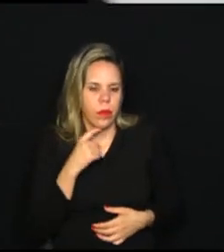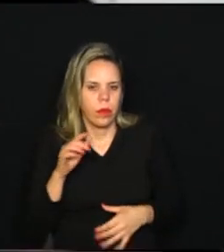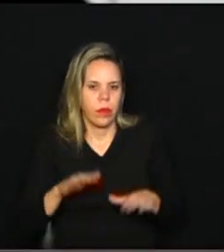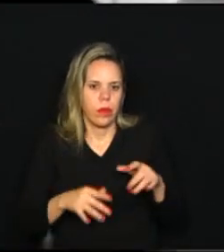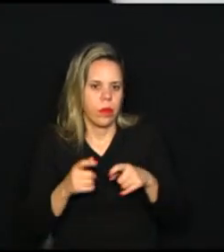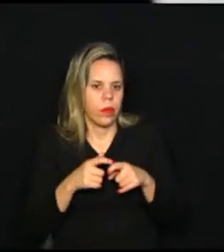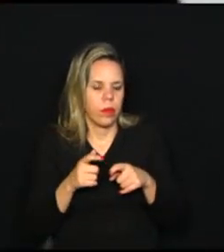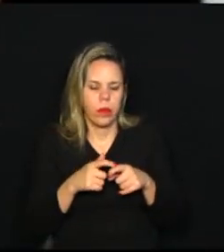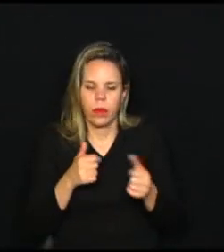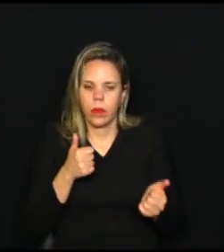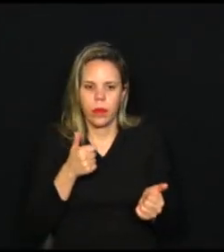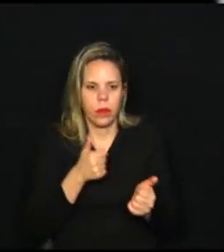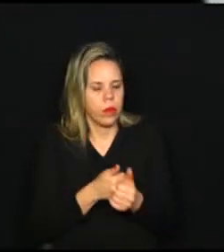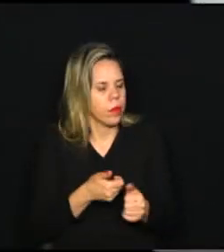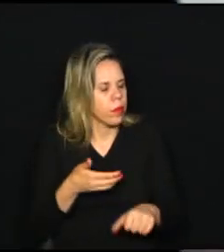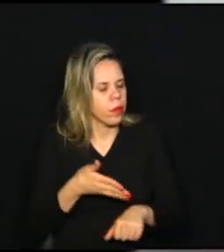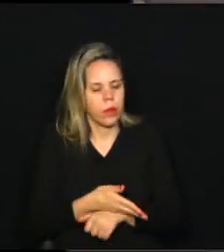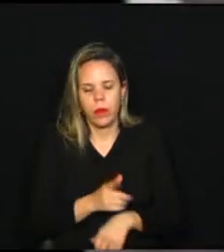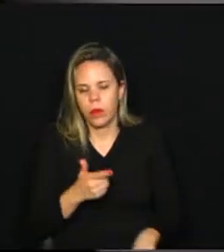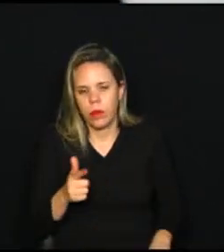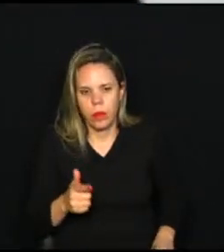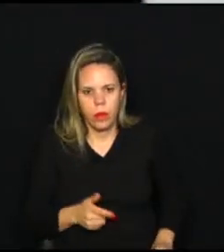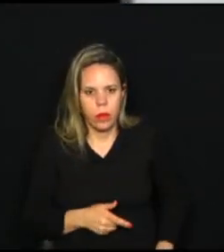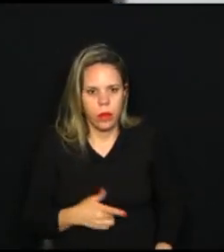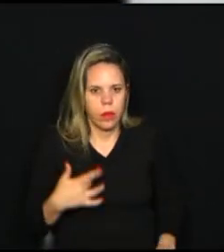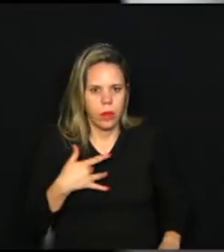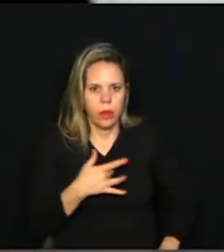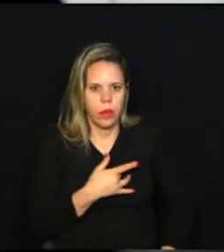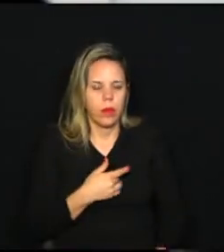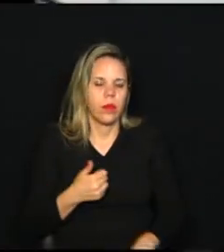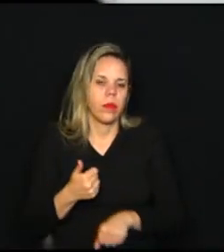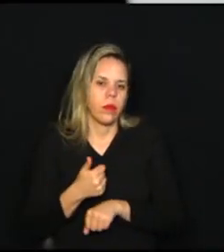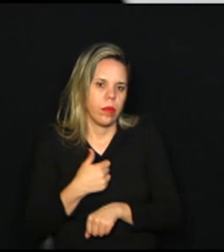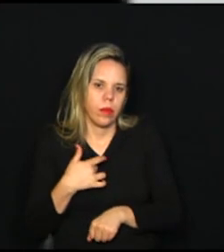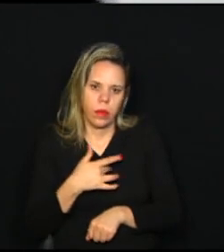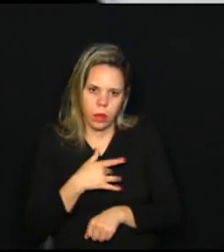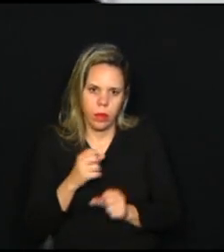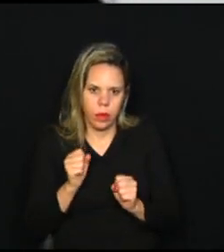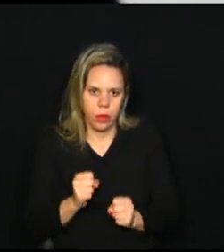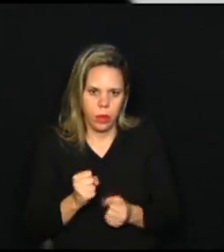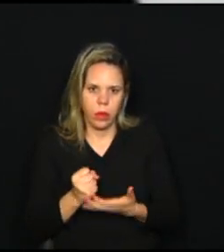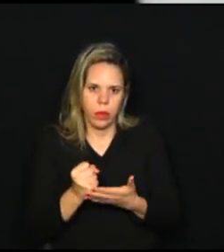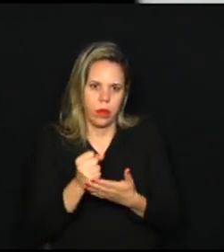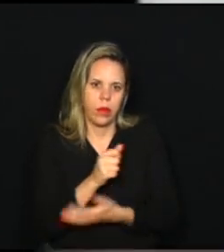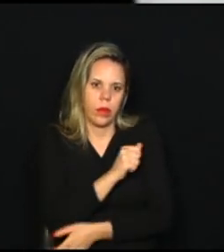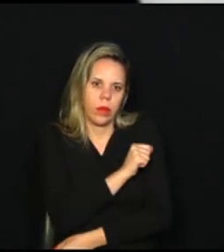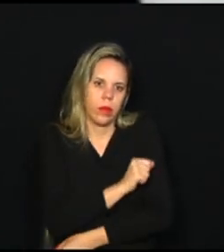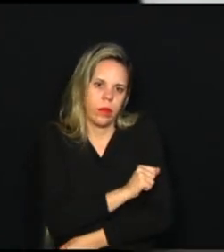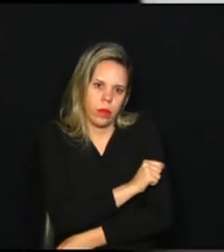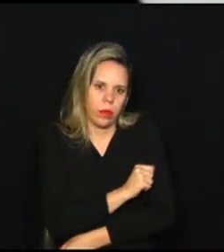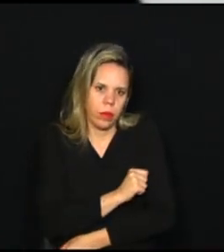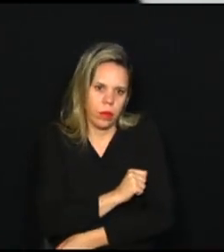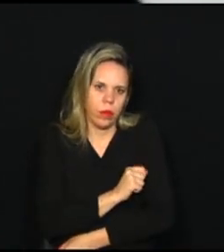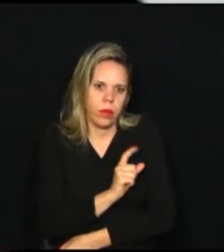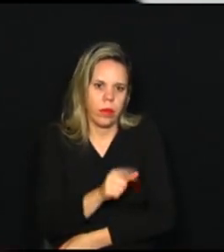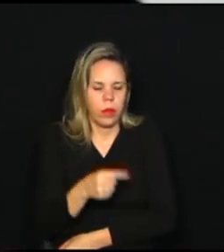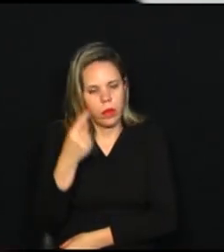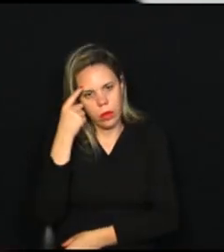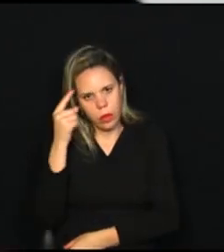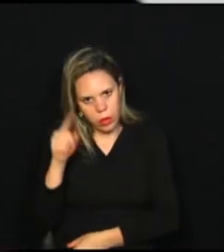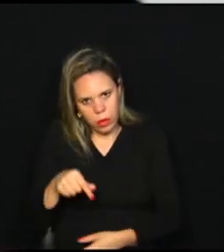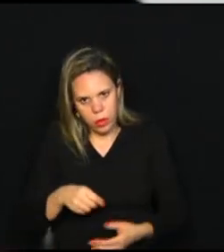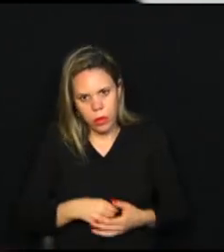médico próximo, um acesso próximo à equipe, mas um agente de saúde, mas também pode ser um auxiliar de enfermagem. Acho que ampliar a